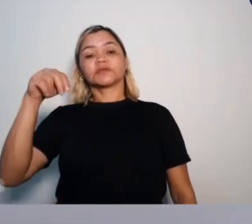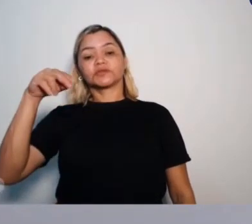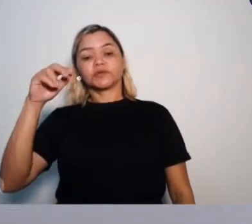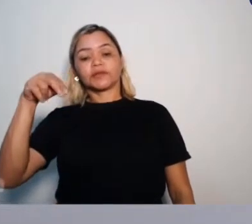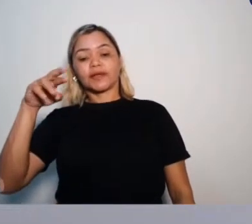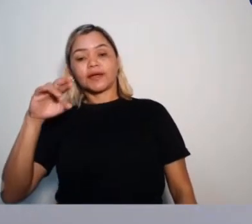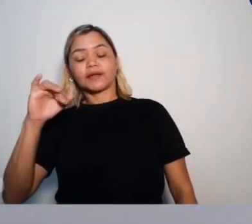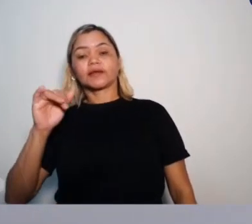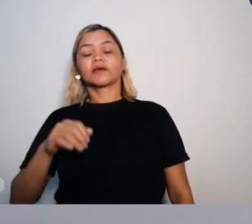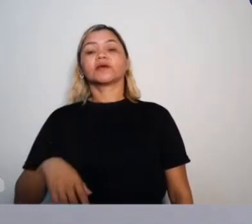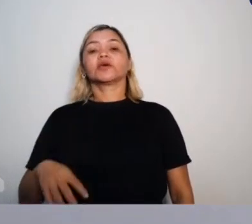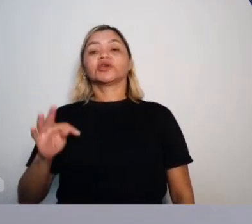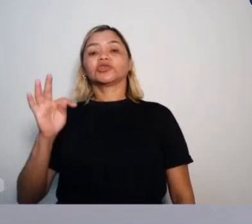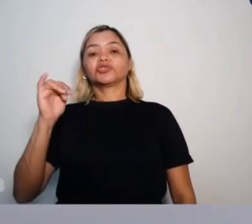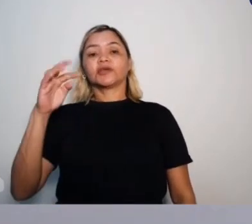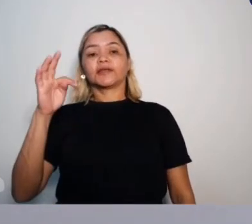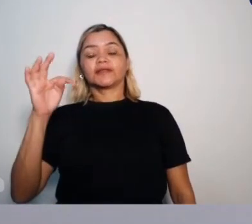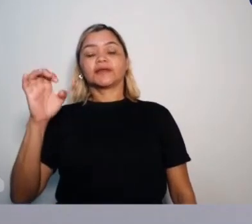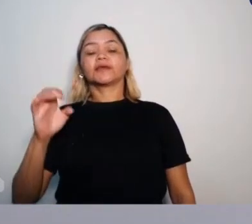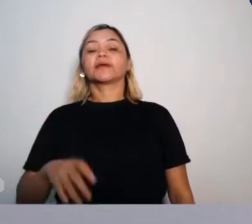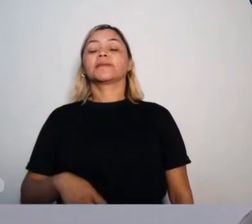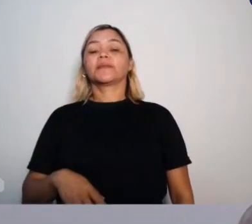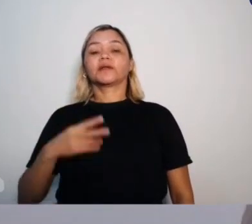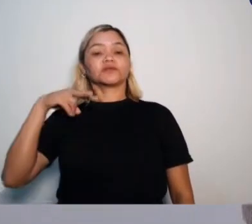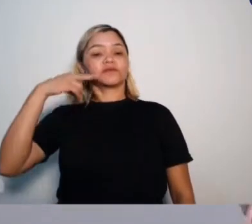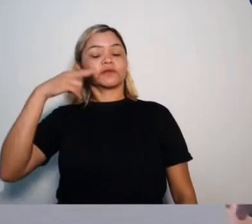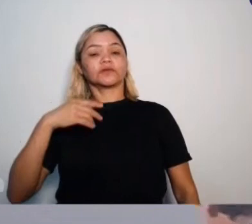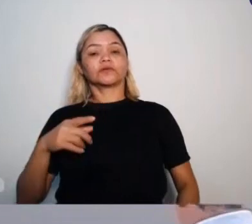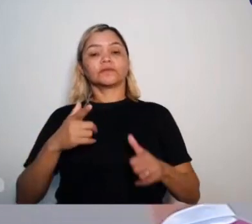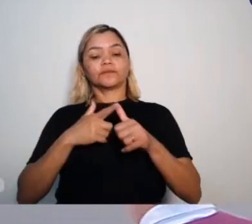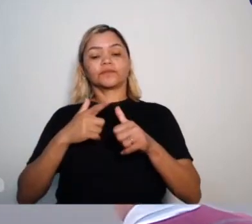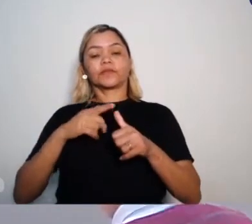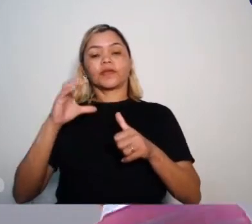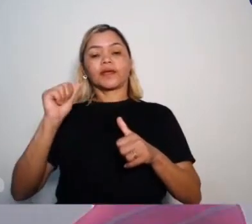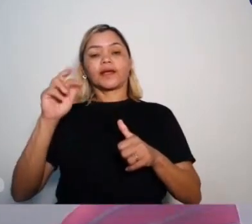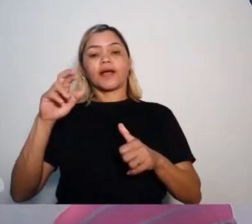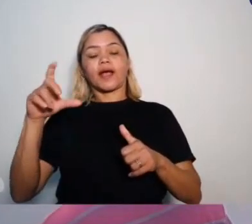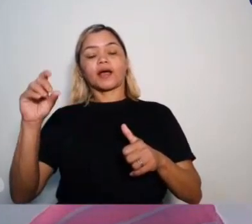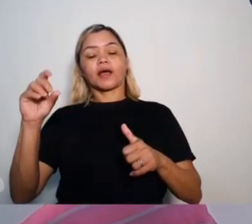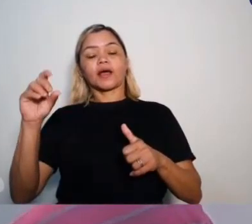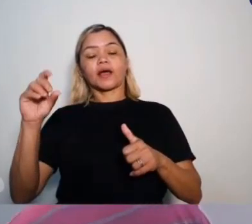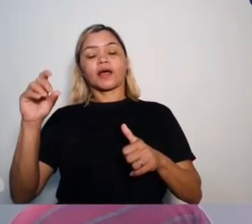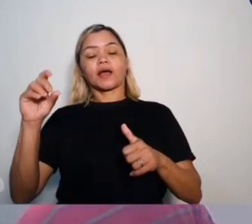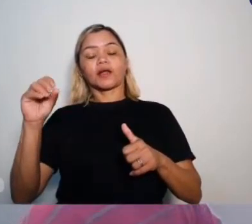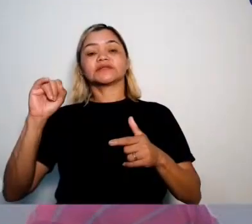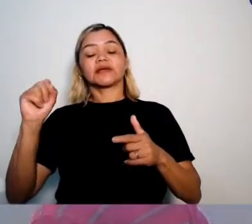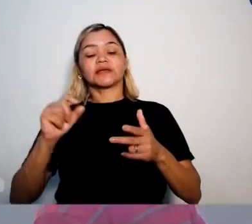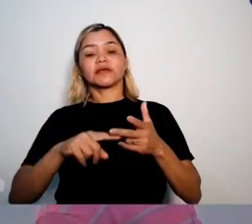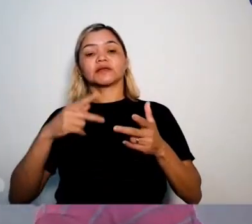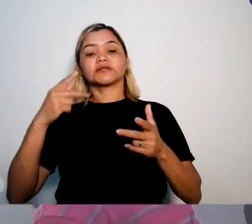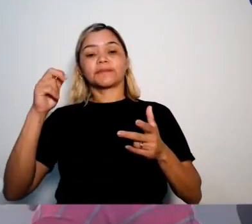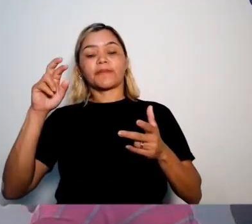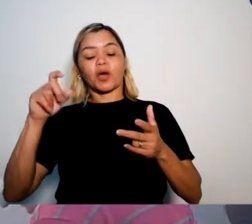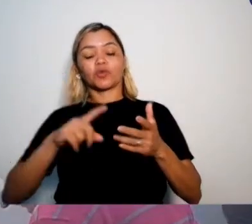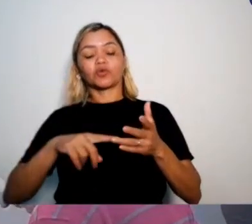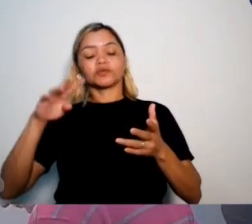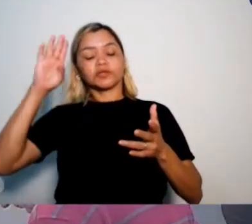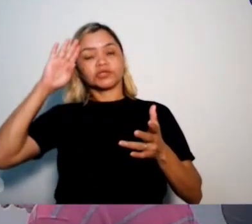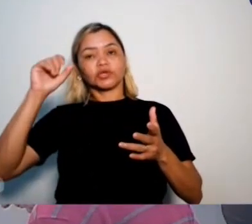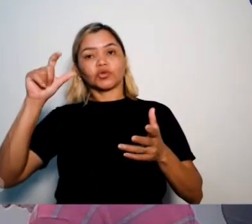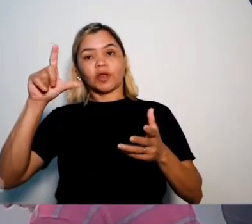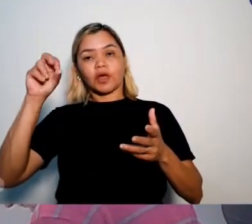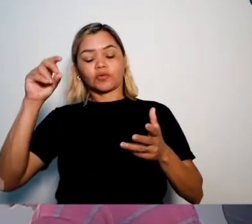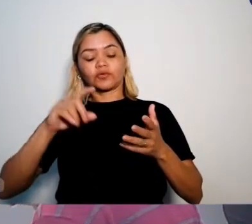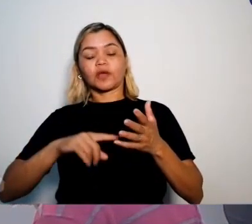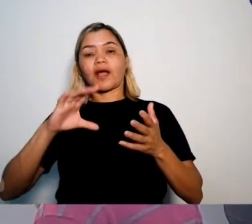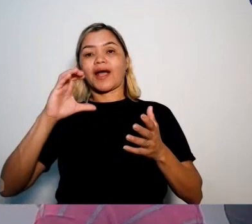Tietê, para os vereadores Carlos Trigo, Isaías Colino, Paulo Renato, Sargento Laudo, Carreira e